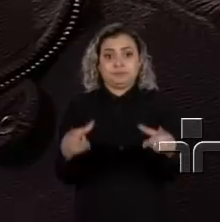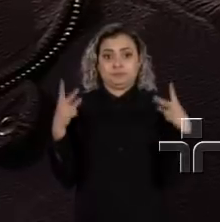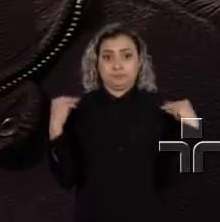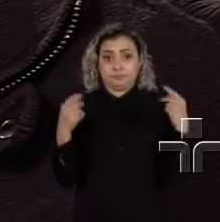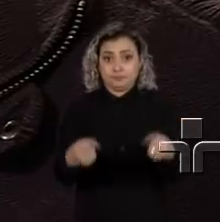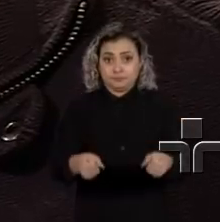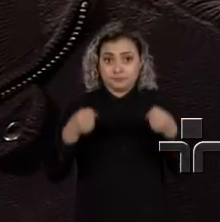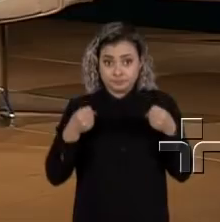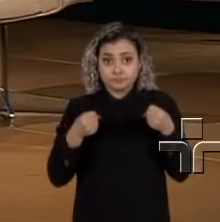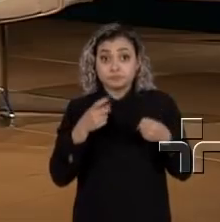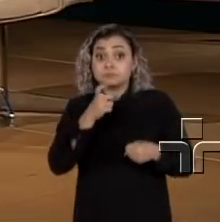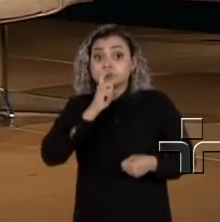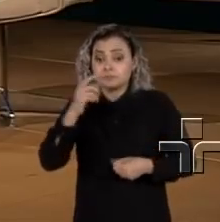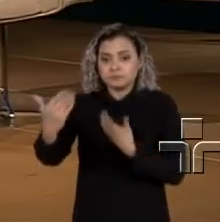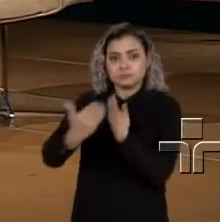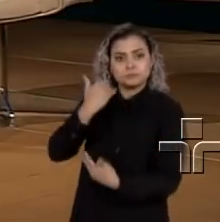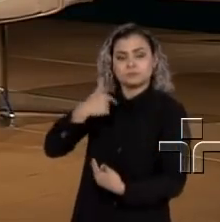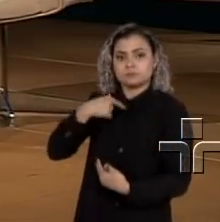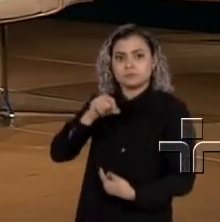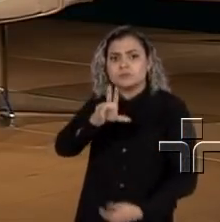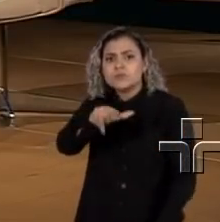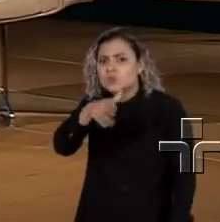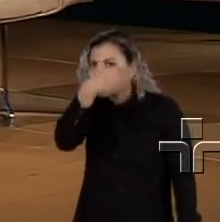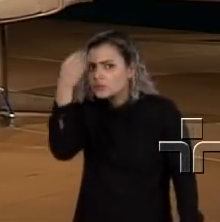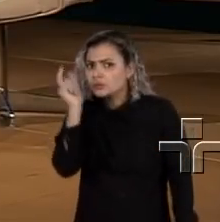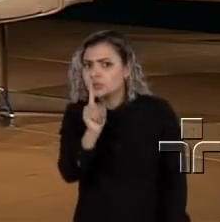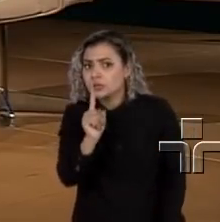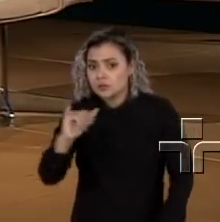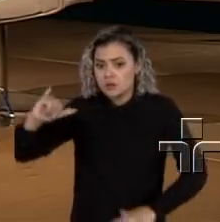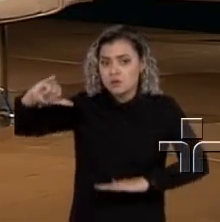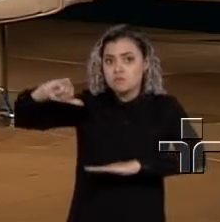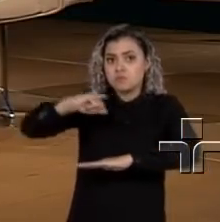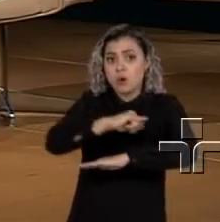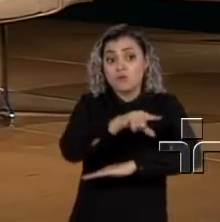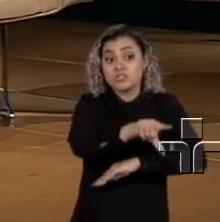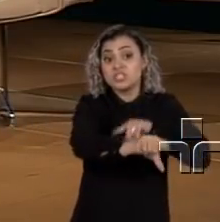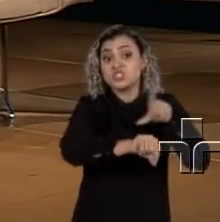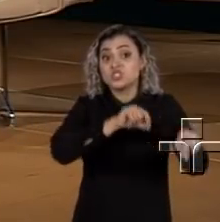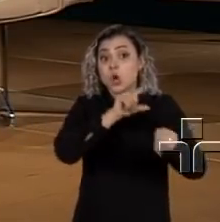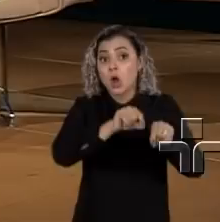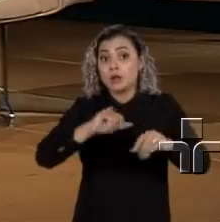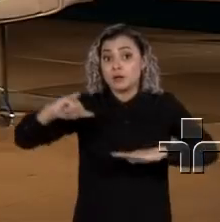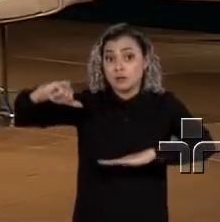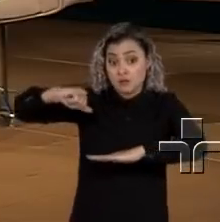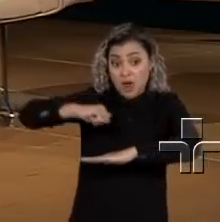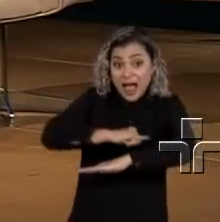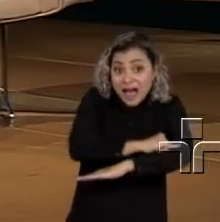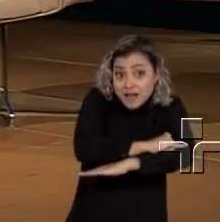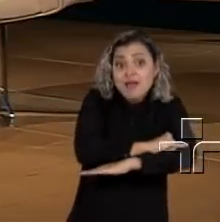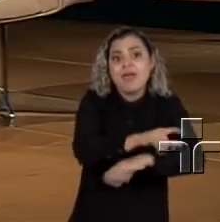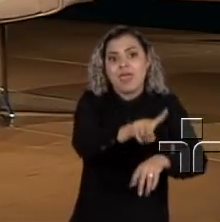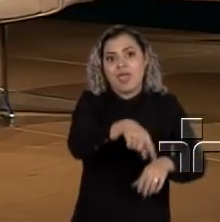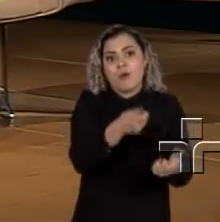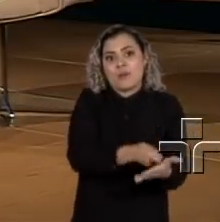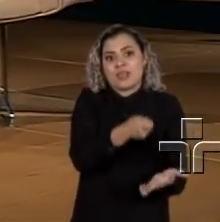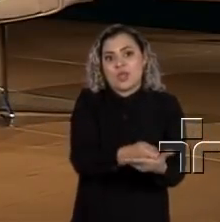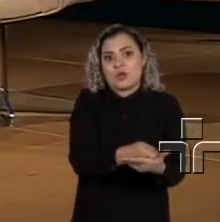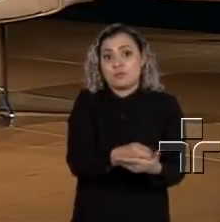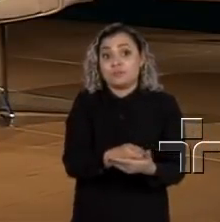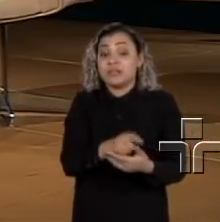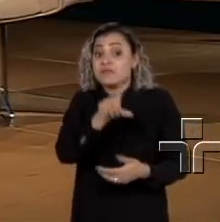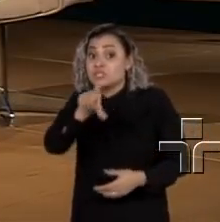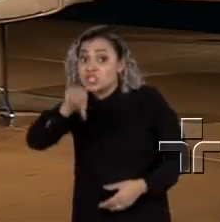não esqueça nunca que a decolagem é opcional e a aterrissagem é obrigatória.